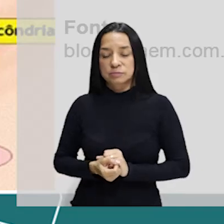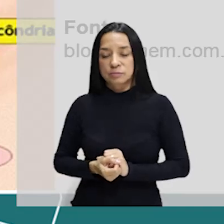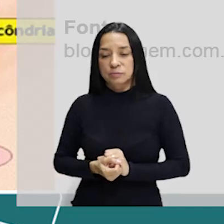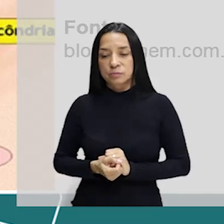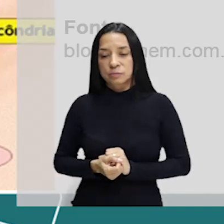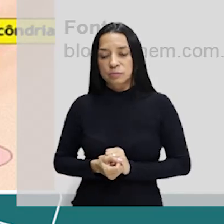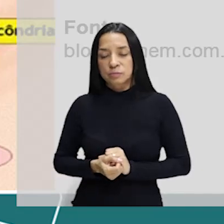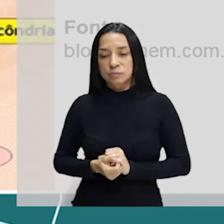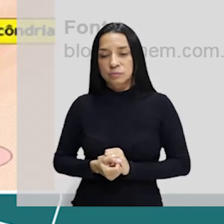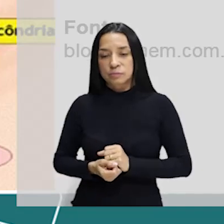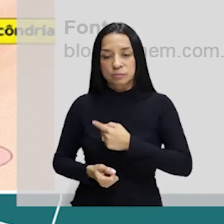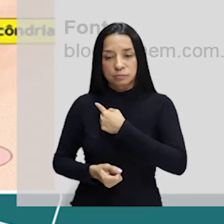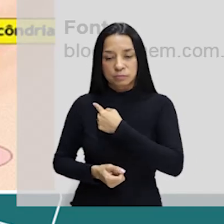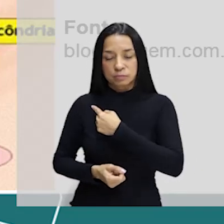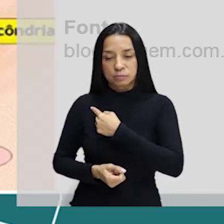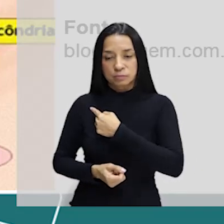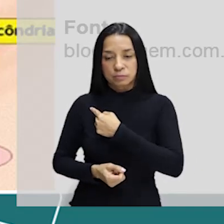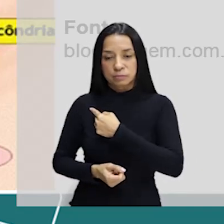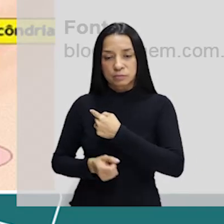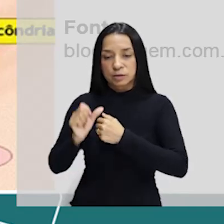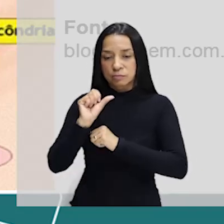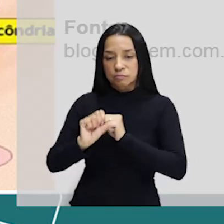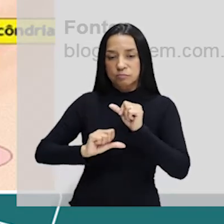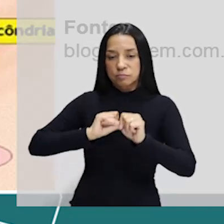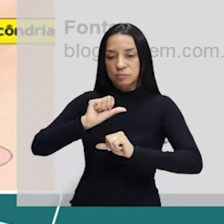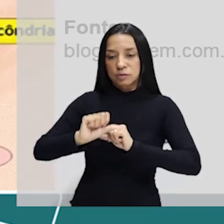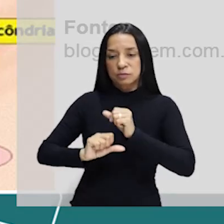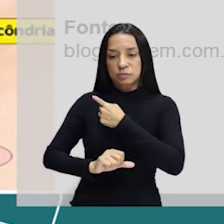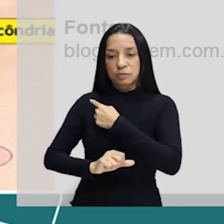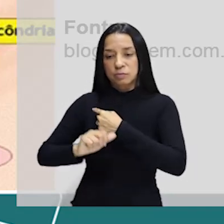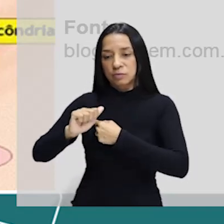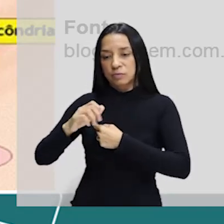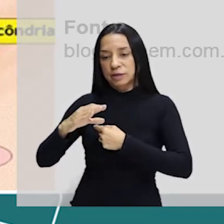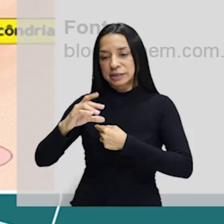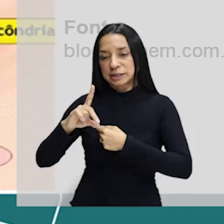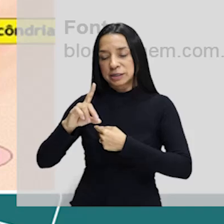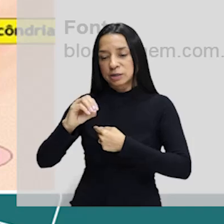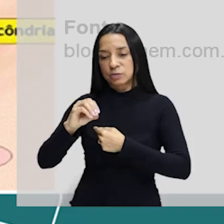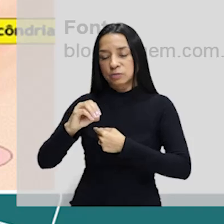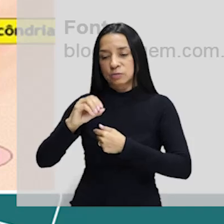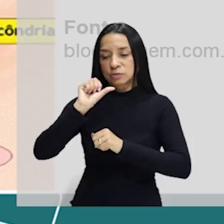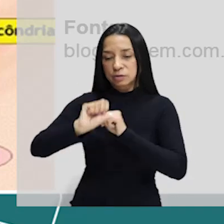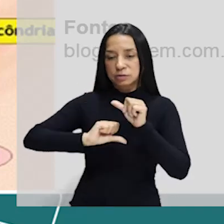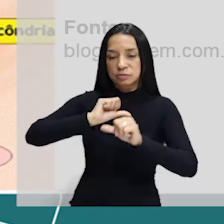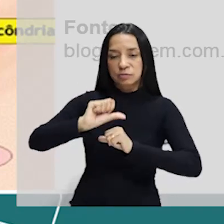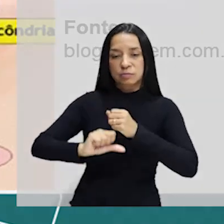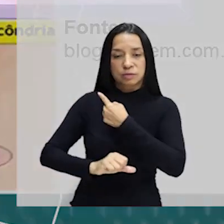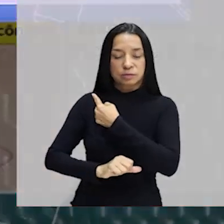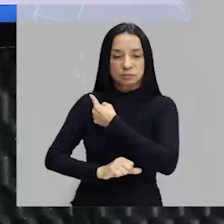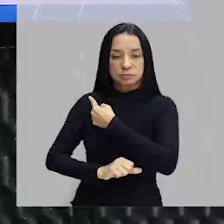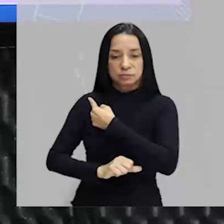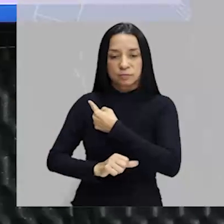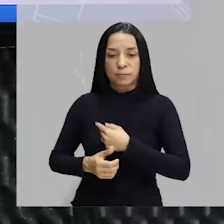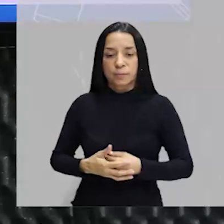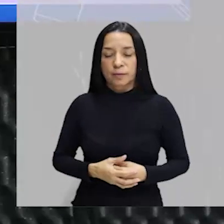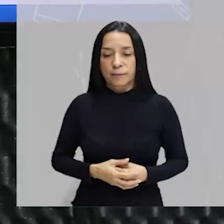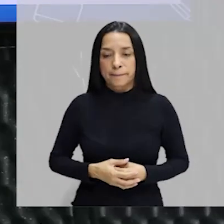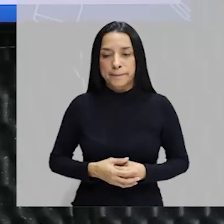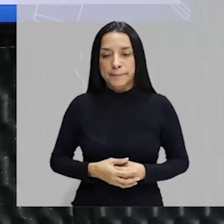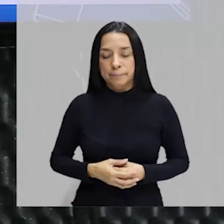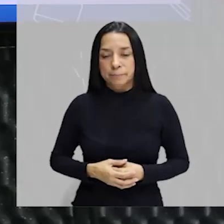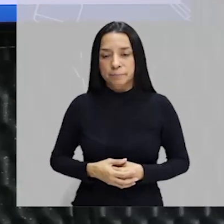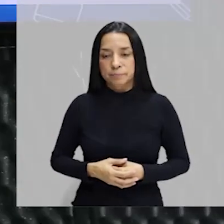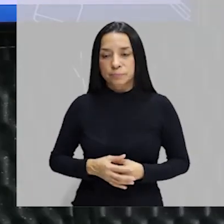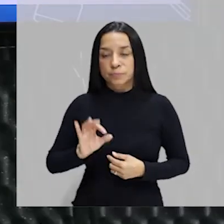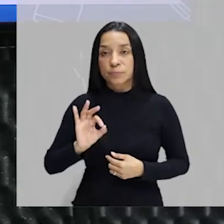glicólise, tá? Que se forma esse ácido pirúvico, ele vai ser transformado em acetil-coenzima A, tá